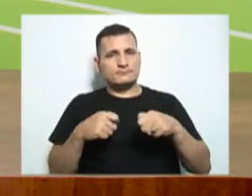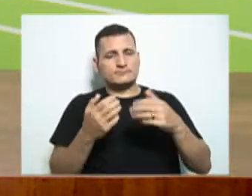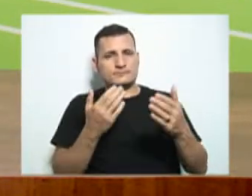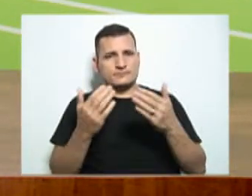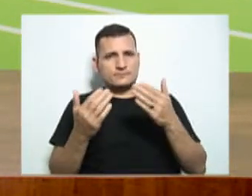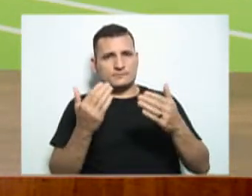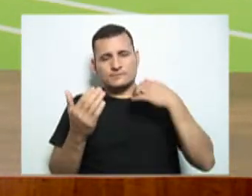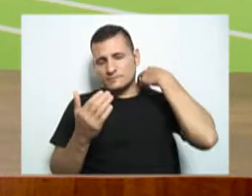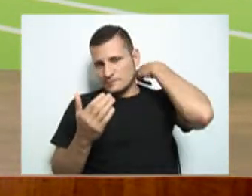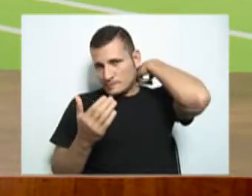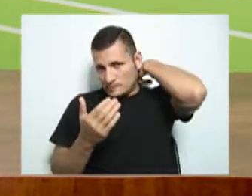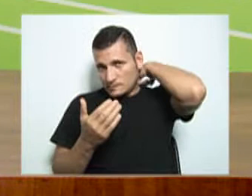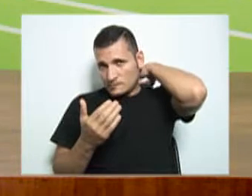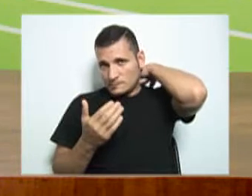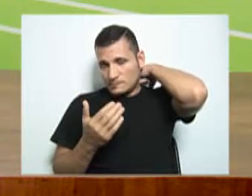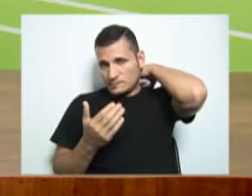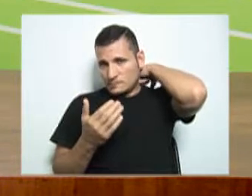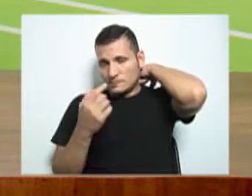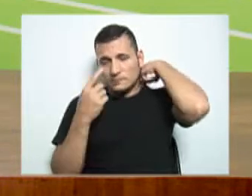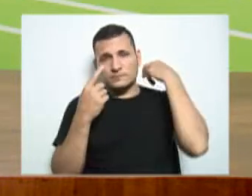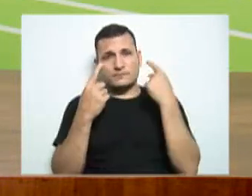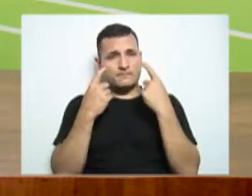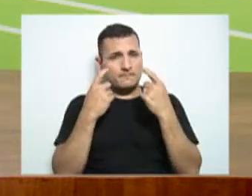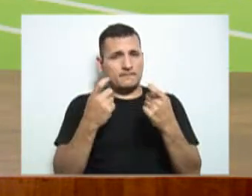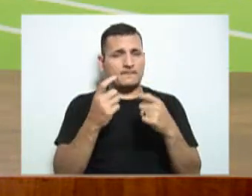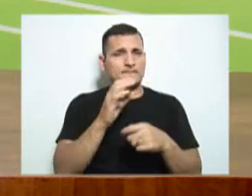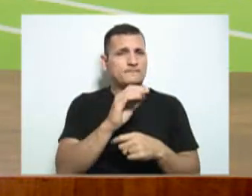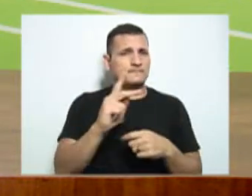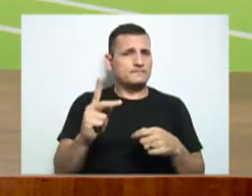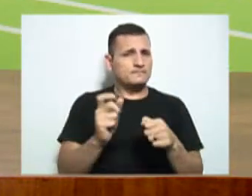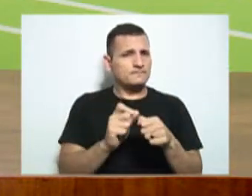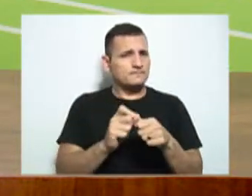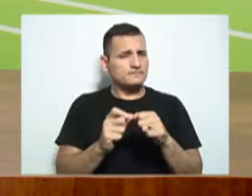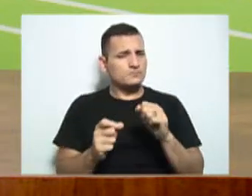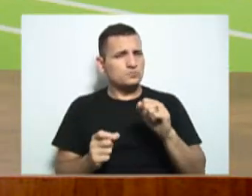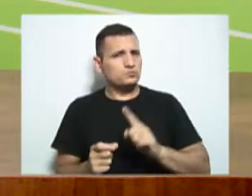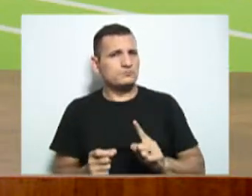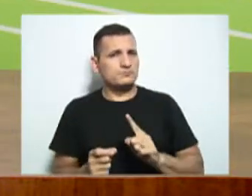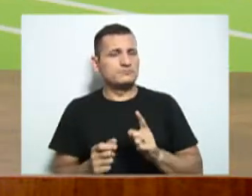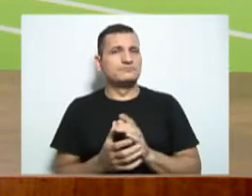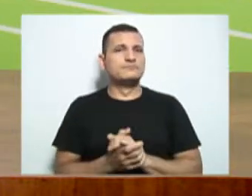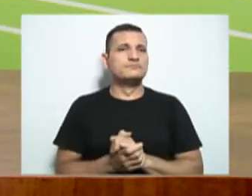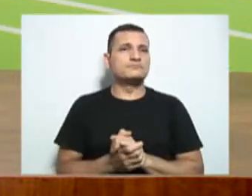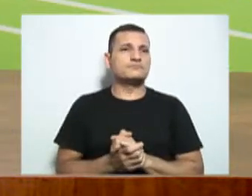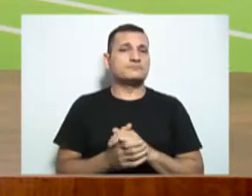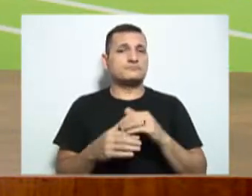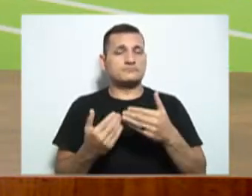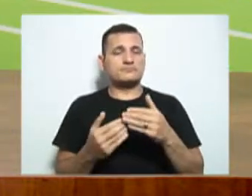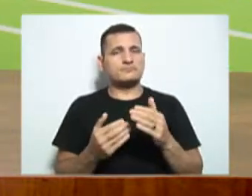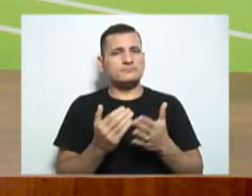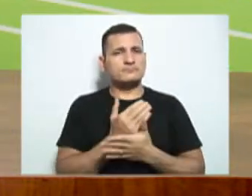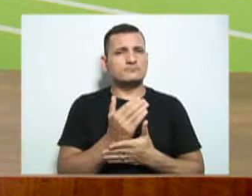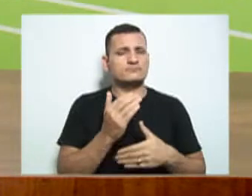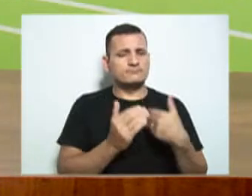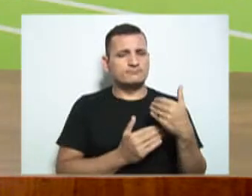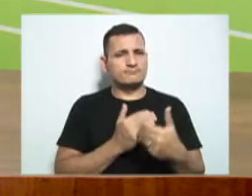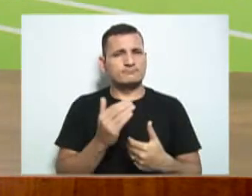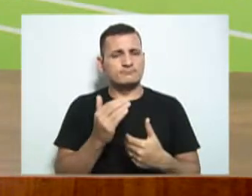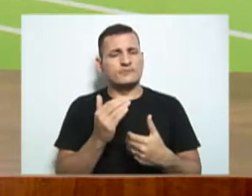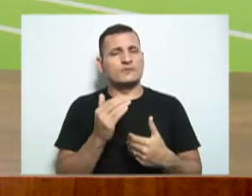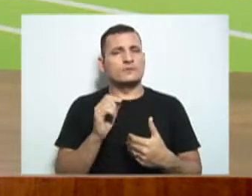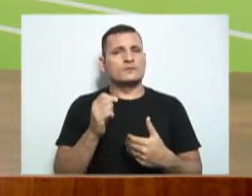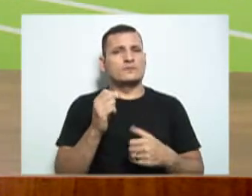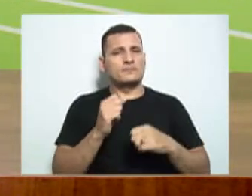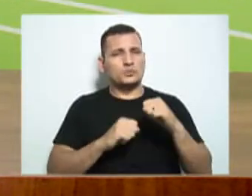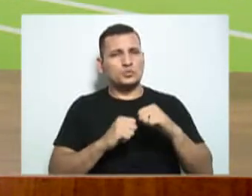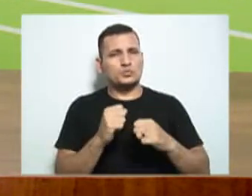Então, é interessante para a cooperativa fazer isso ou não. Então, algumas fases do processo produtivo